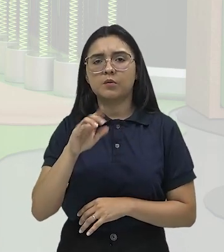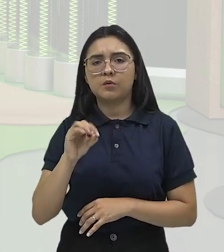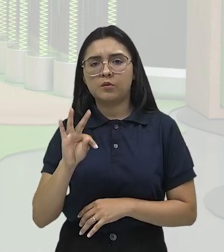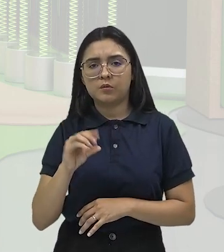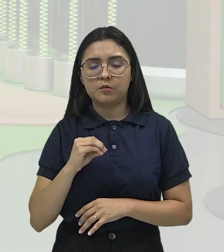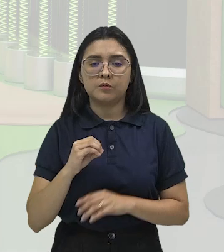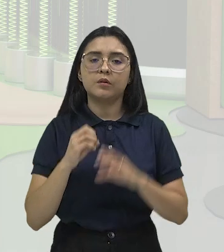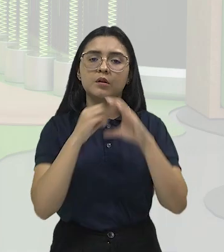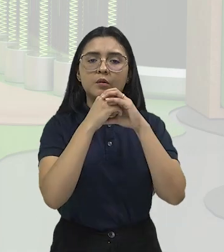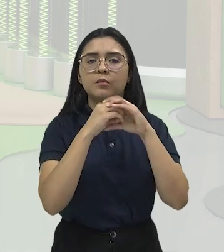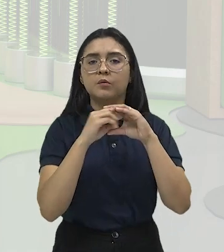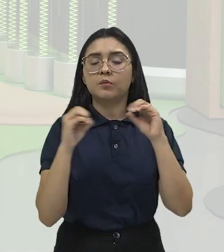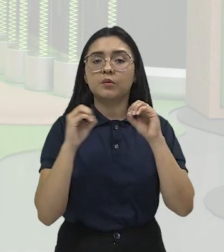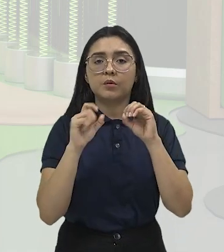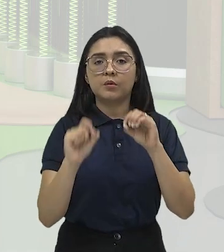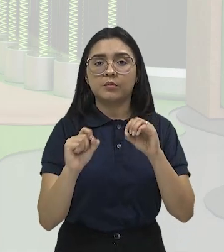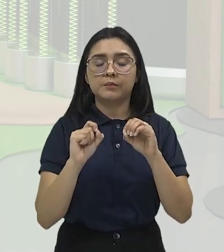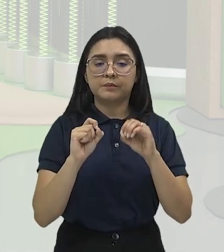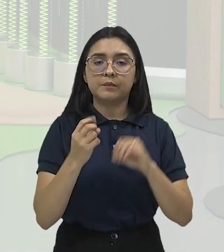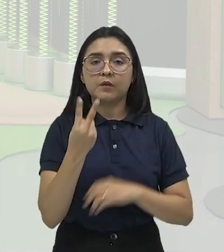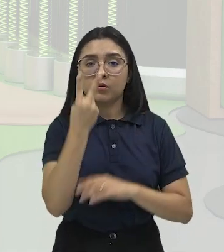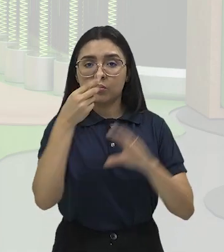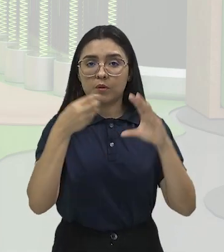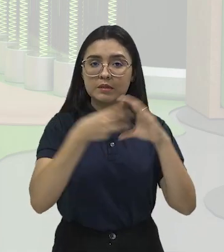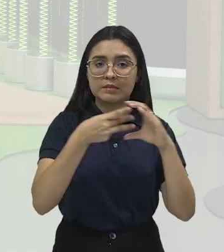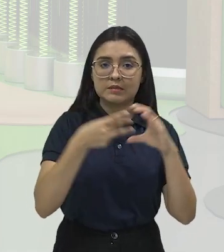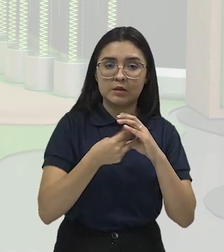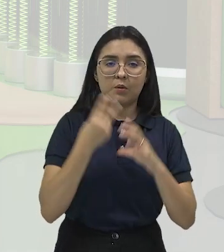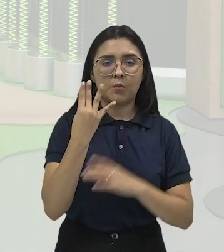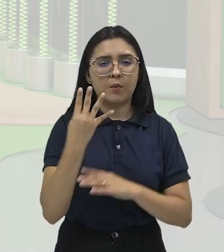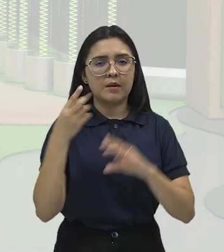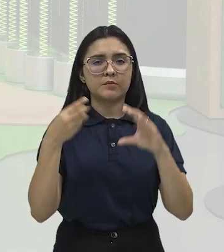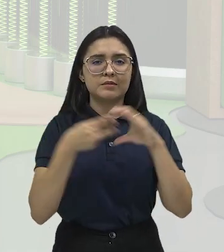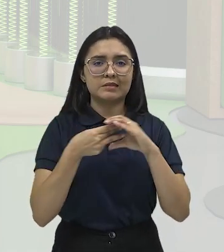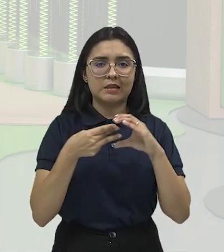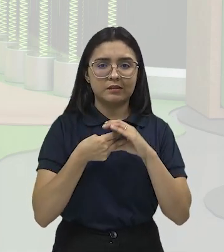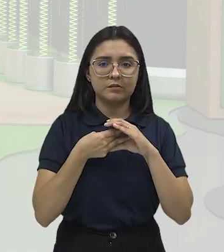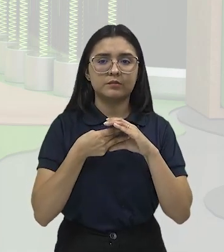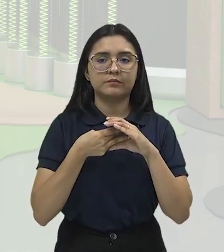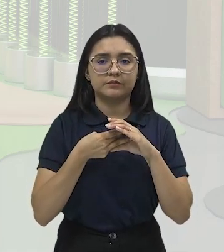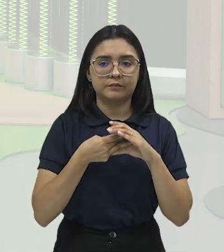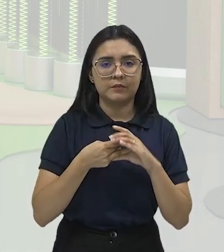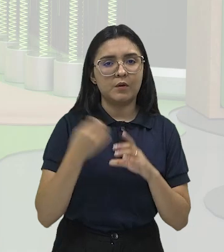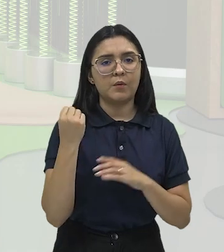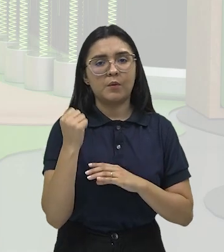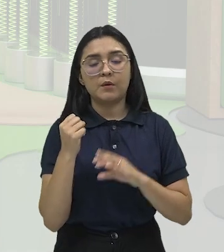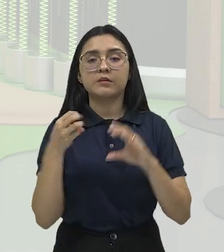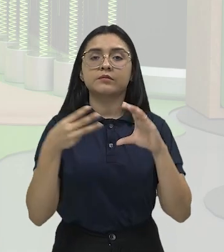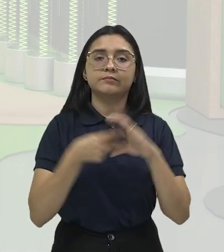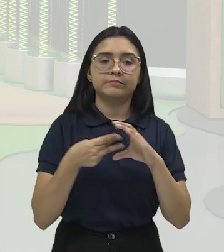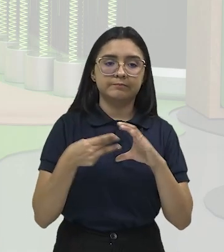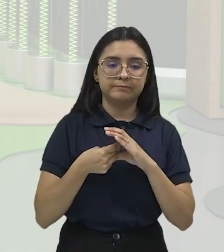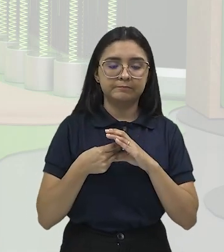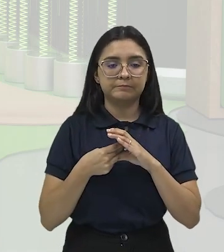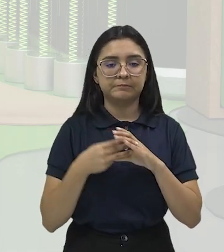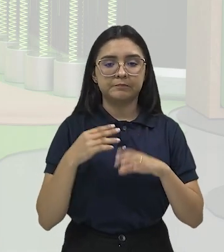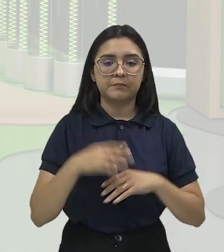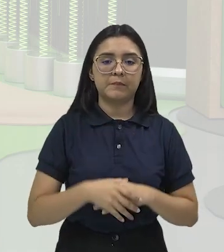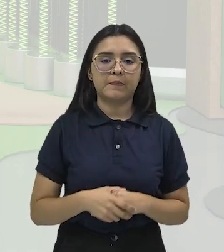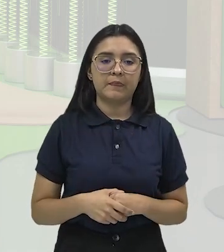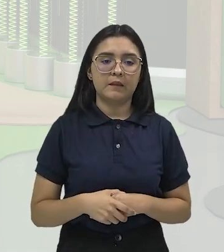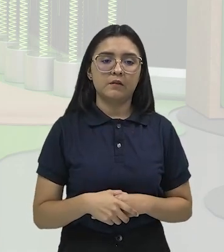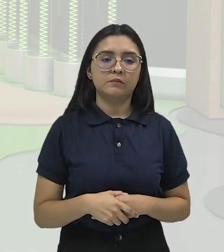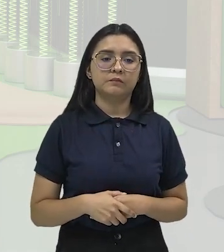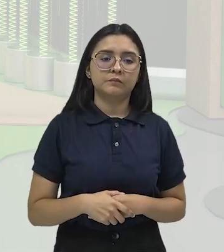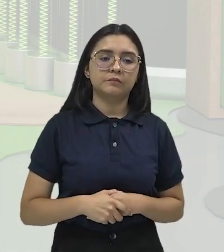passa a se dividir ali, né, em 2 células, em 4 células, em 8 células e assim por diante, né?